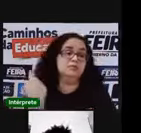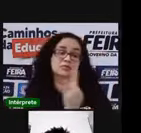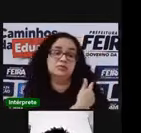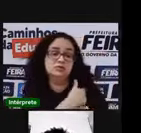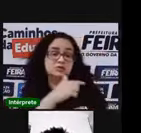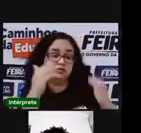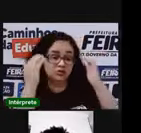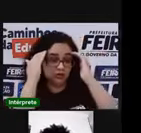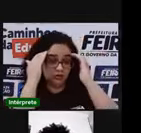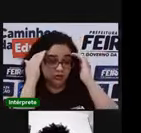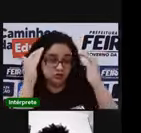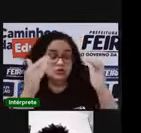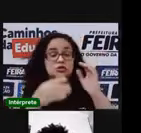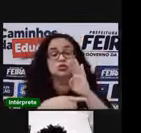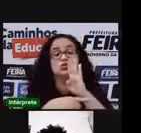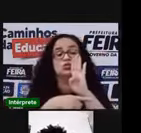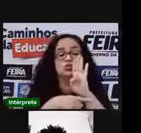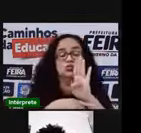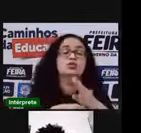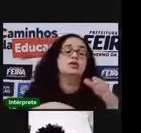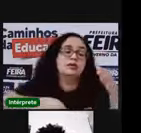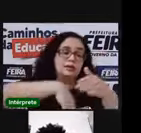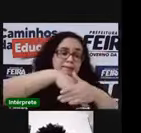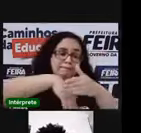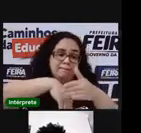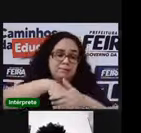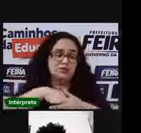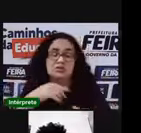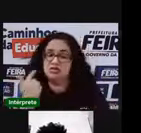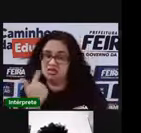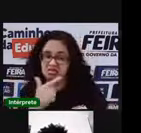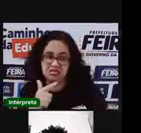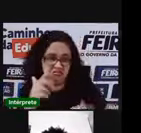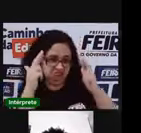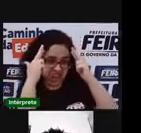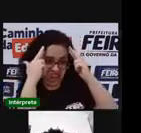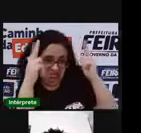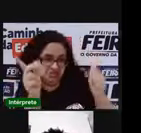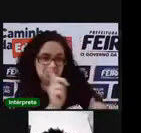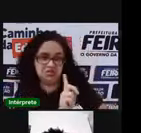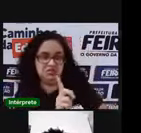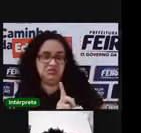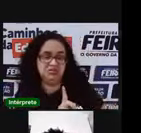respeita, você tá sendo solidário ali no futebol. Se você não respeita, ó, não.